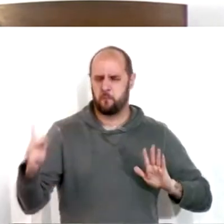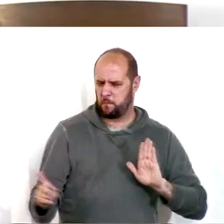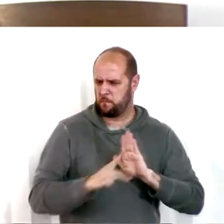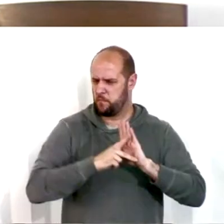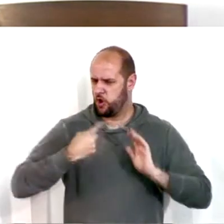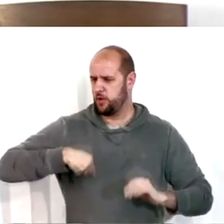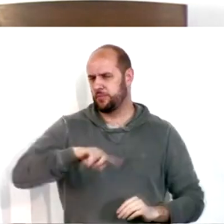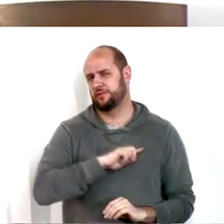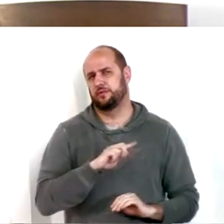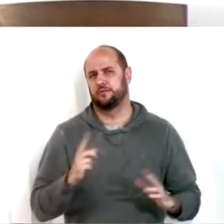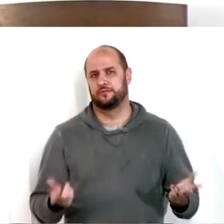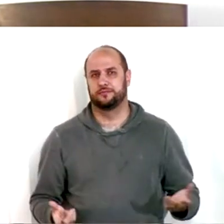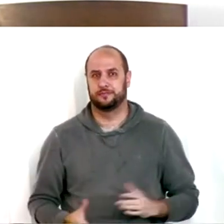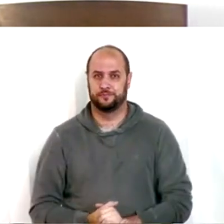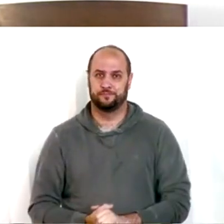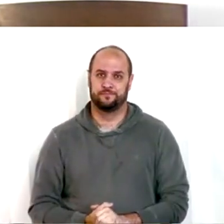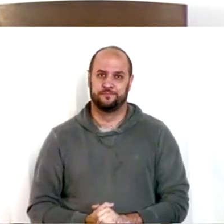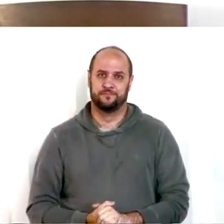queremos fazer.